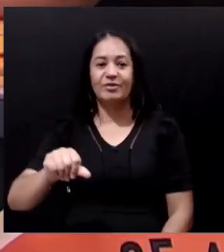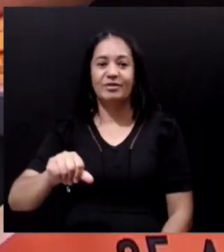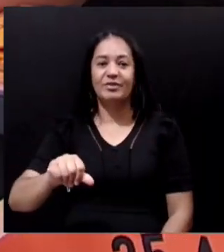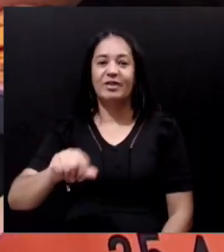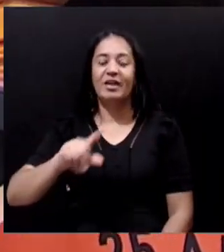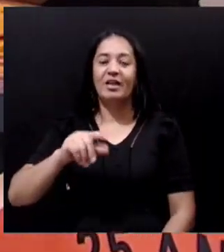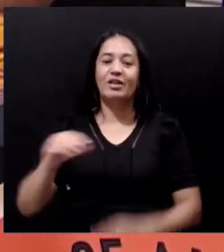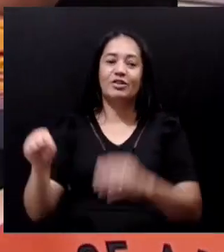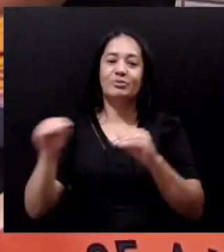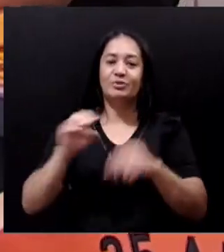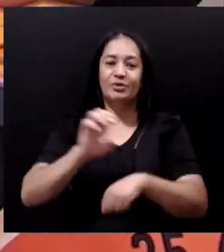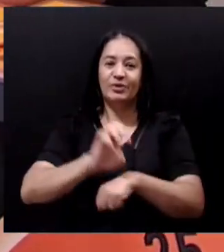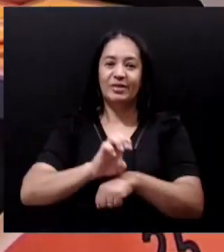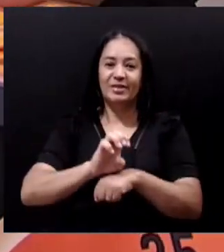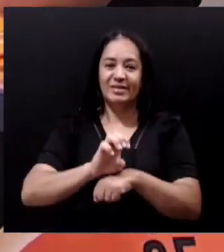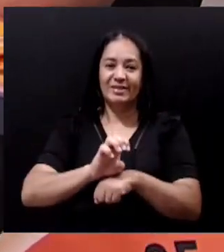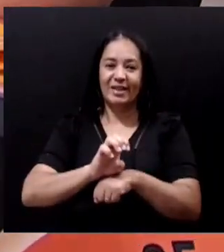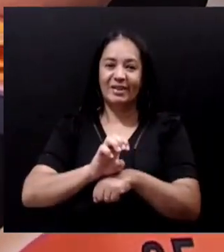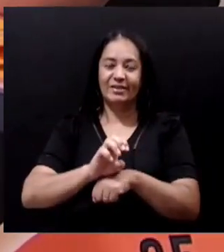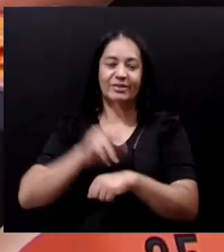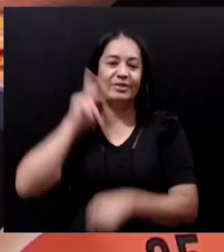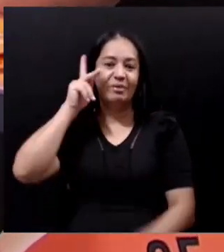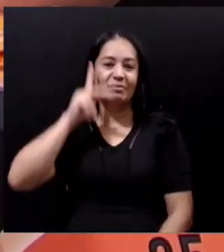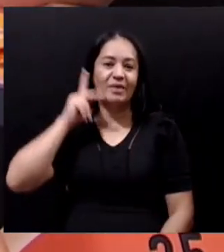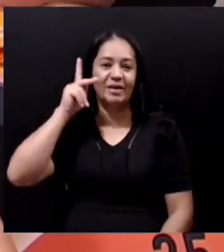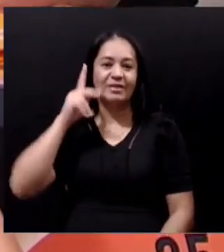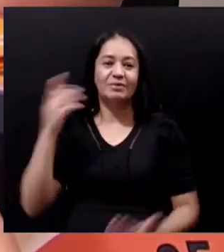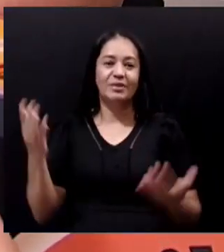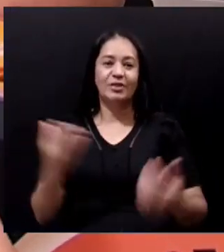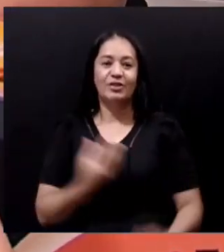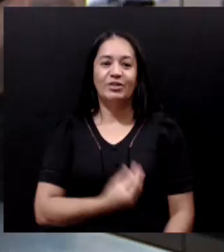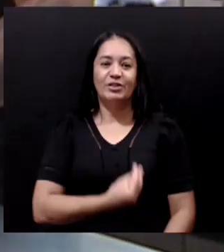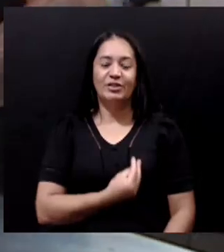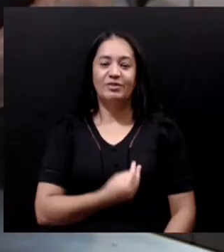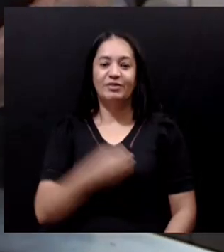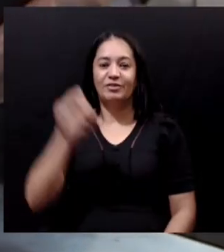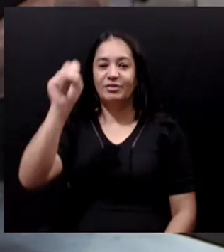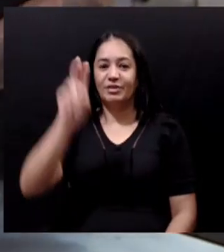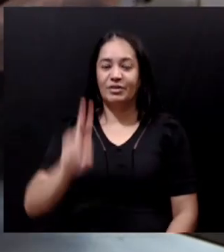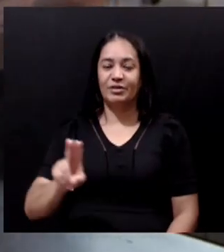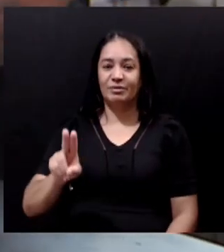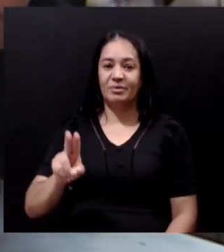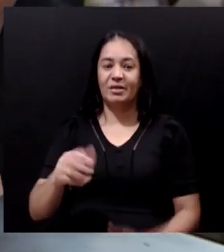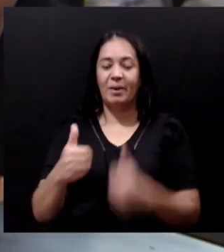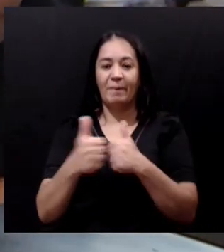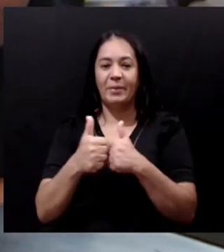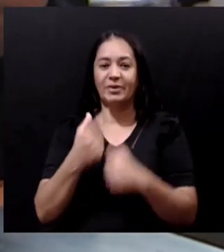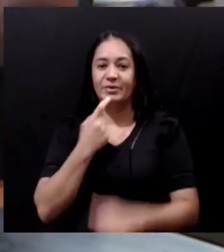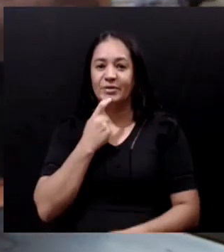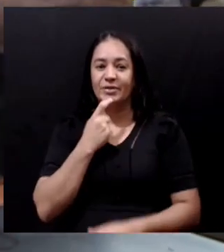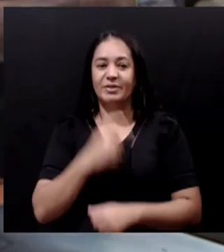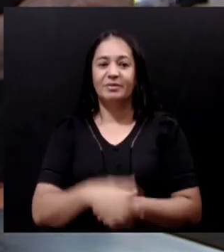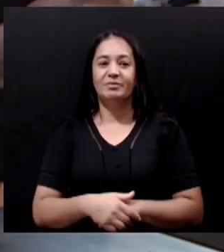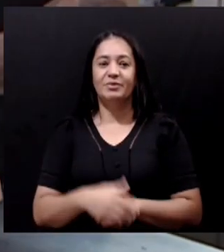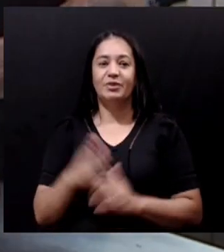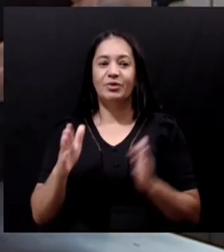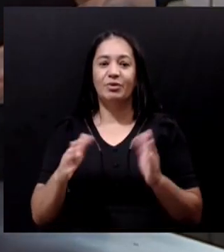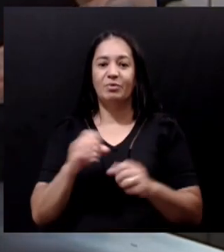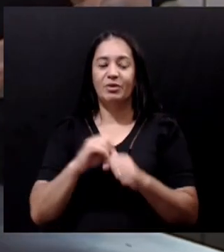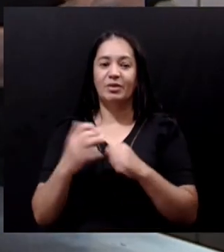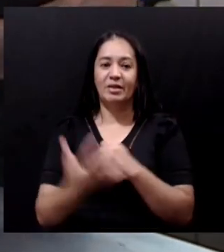na cidade de Sumaré, na região metropolitana de Campinas. Na pandemia, Jefferson e